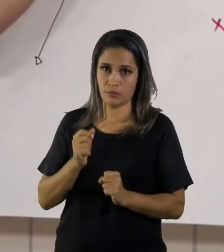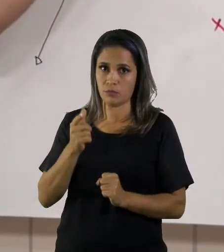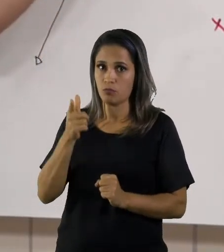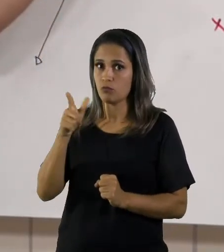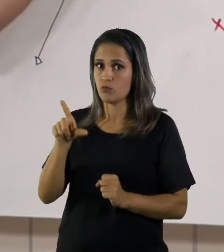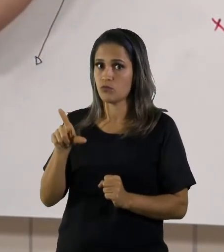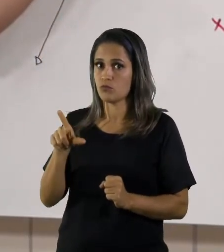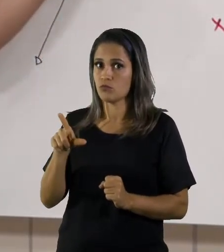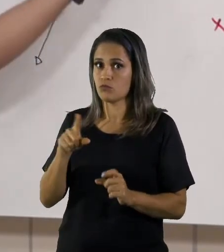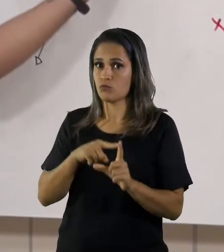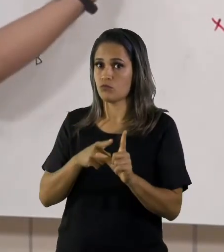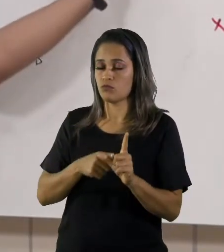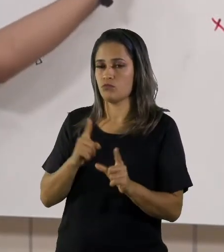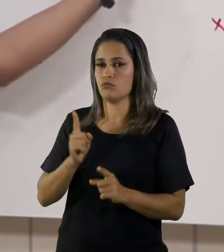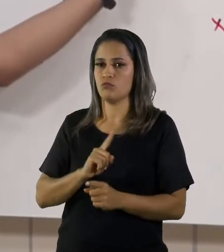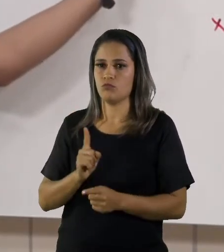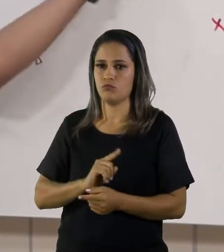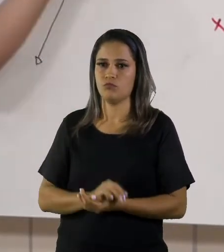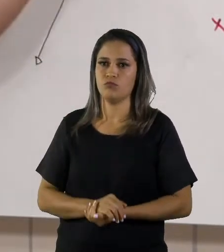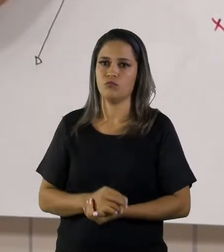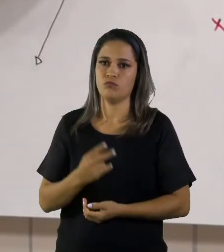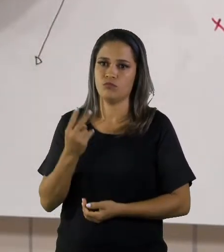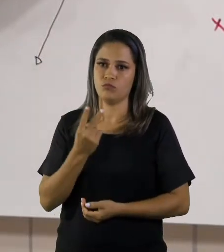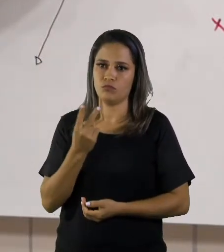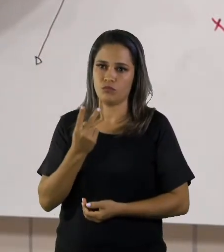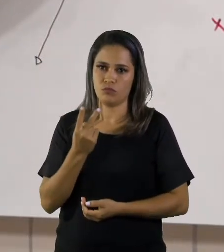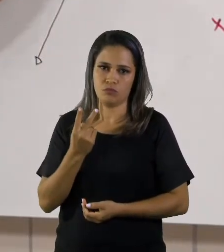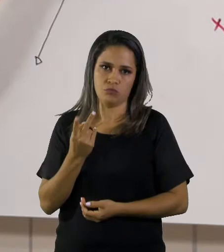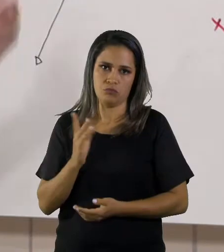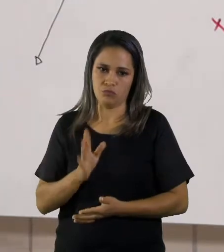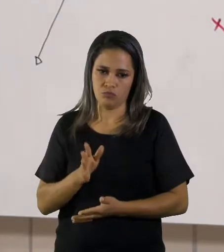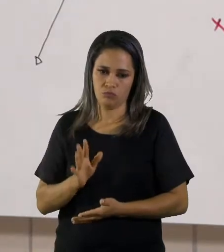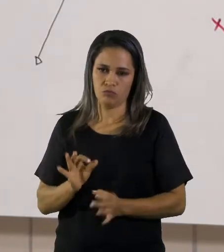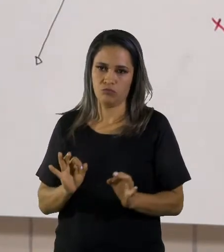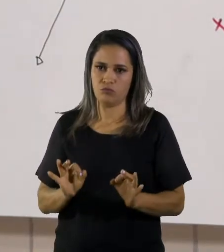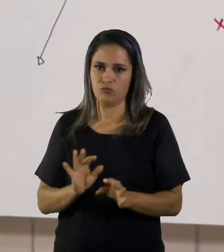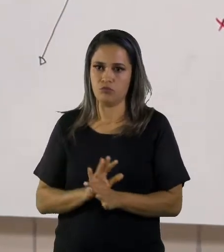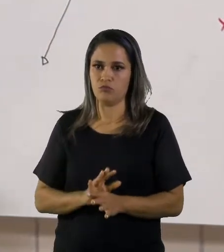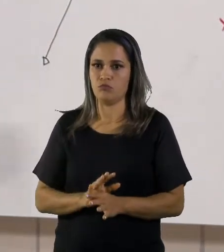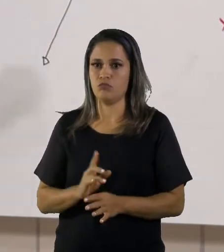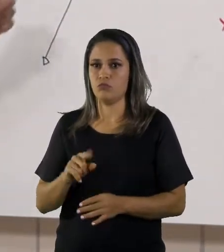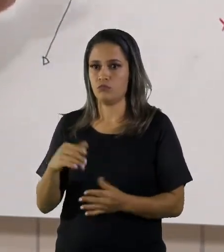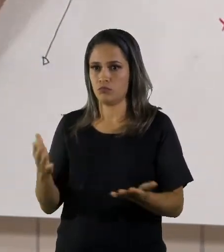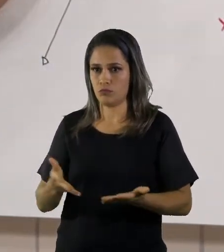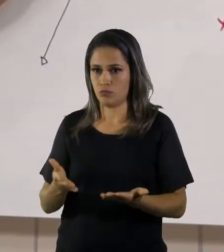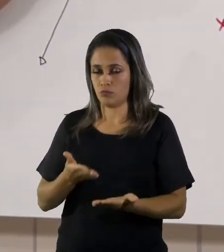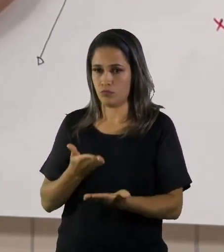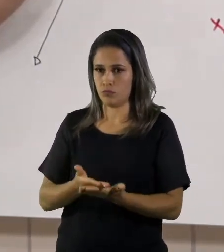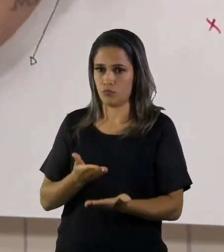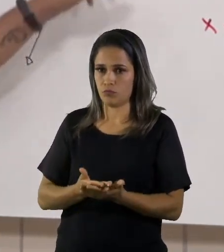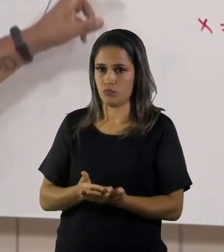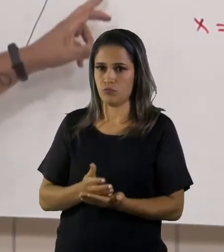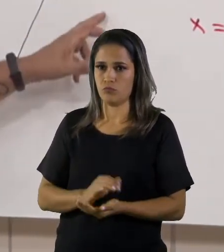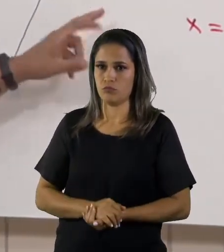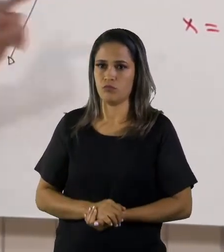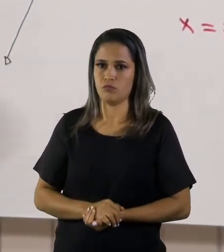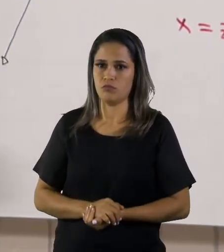interno? Não. Já estudamos dois pares possíveis. Agora eu vou estudar os ângulos